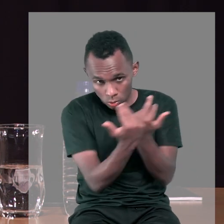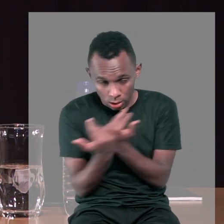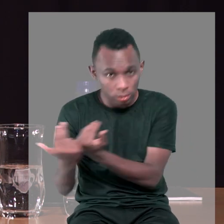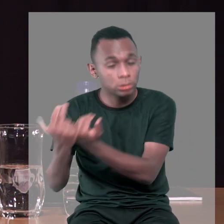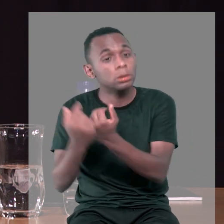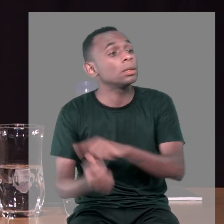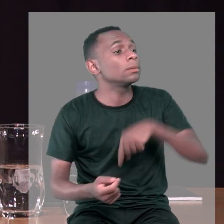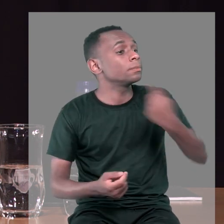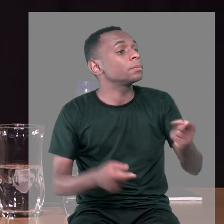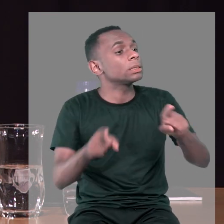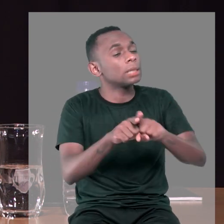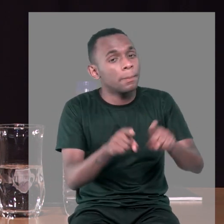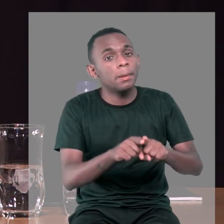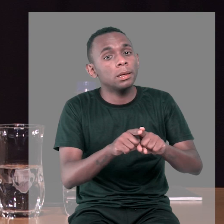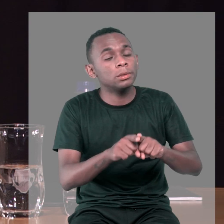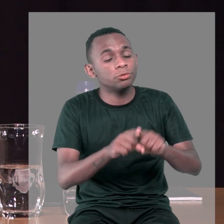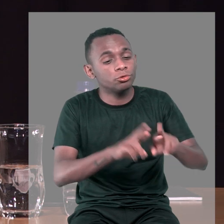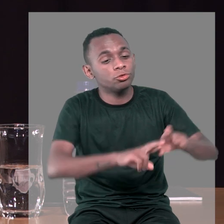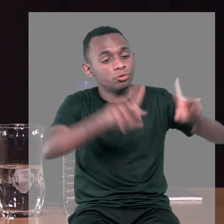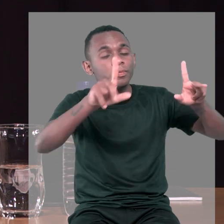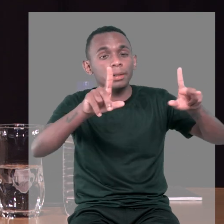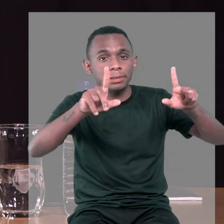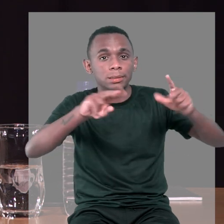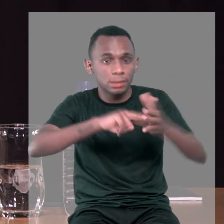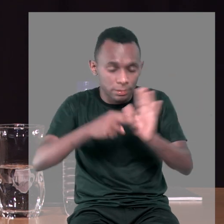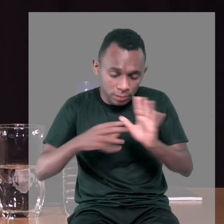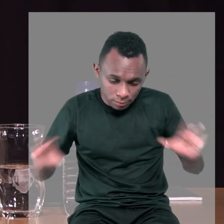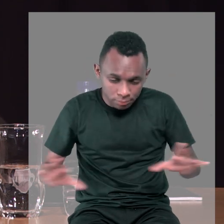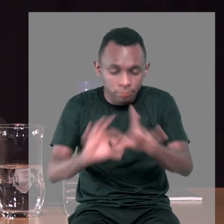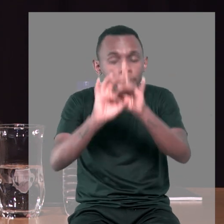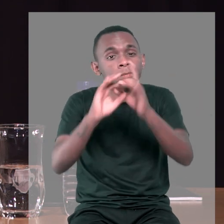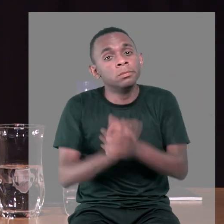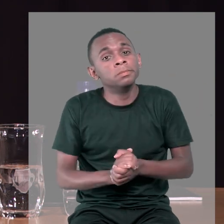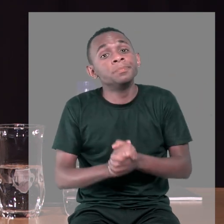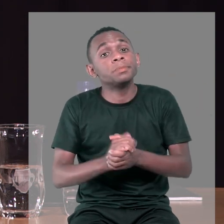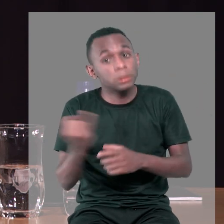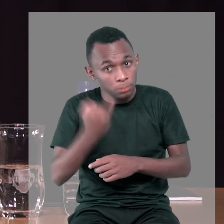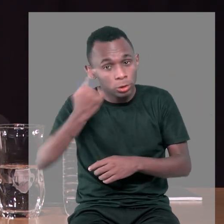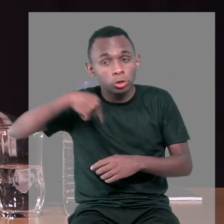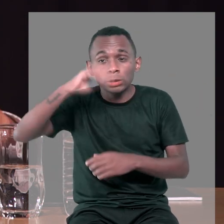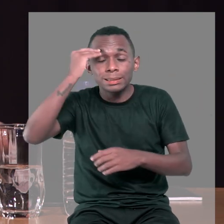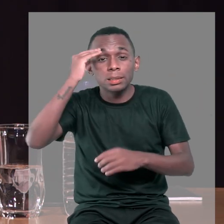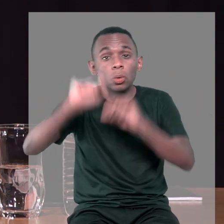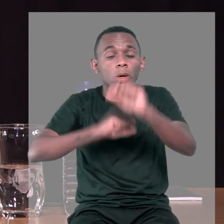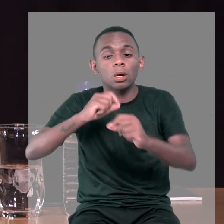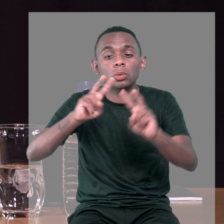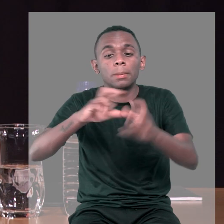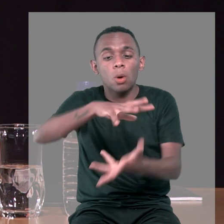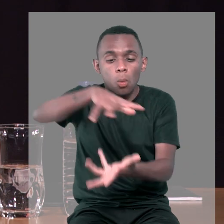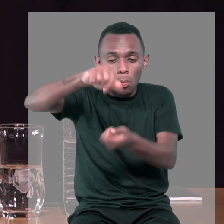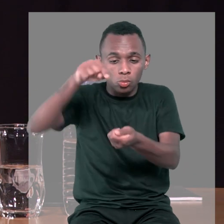exercemos a igualdade, nós conhecemos a igualdade, é um lugar onde nós nos apresentamos em condições de